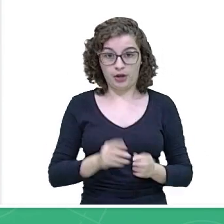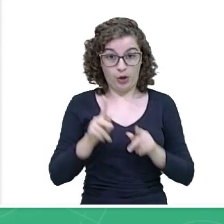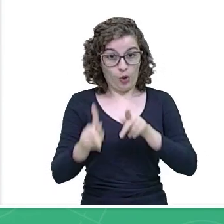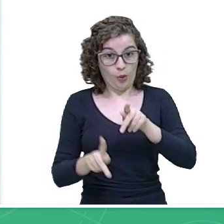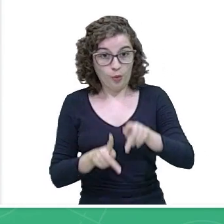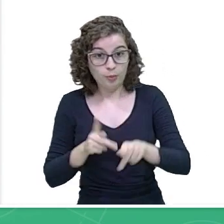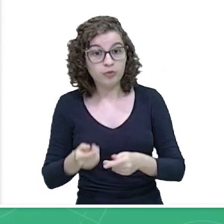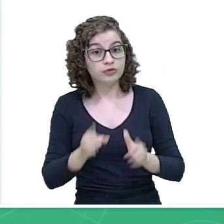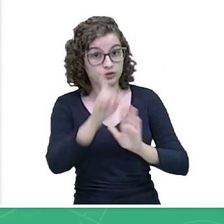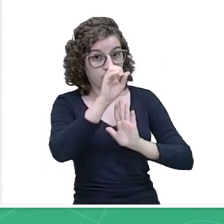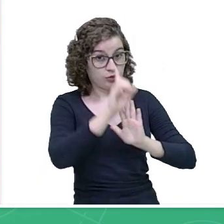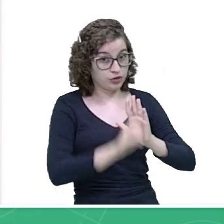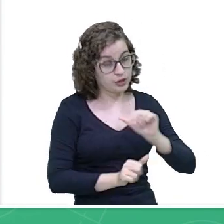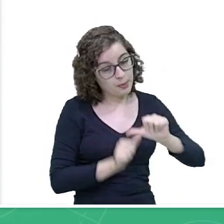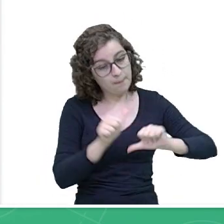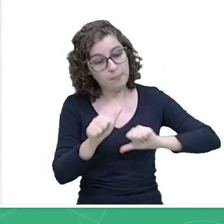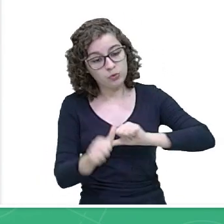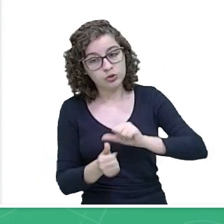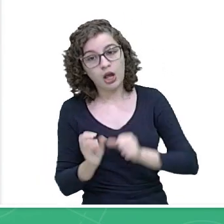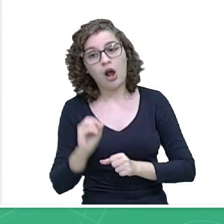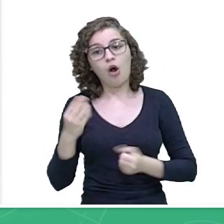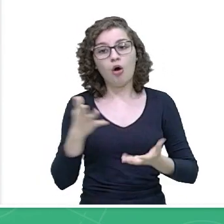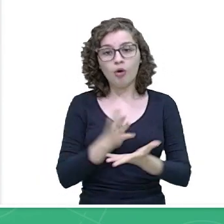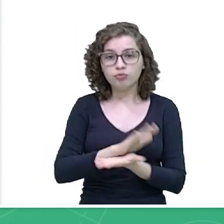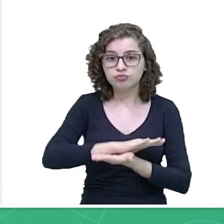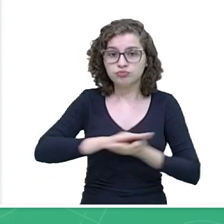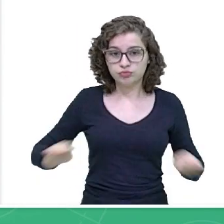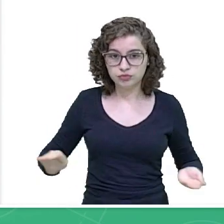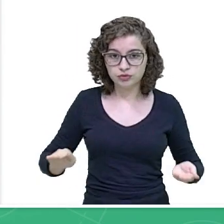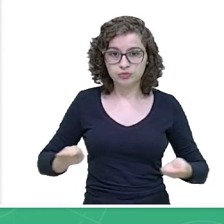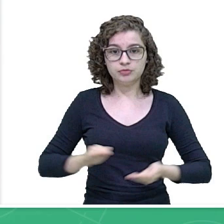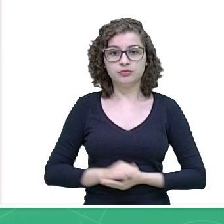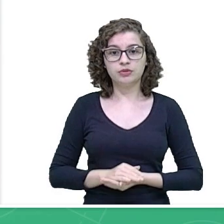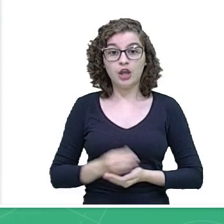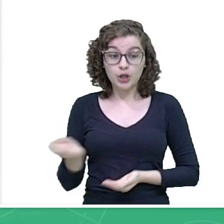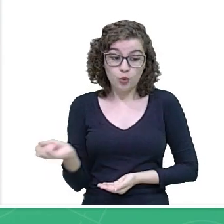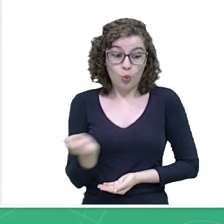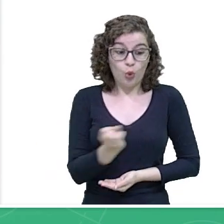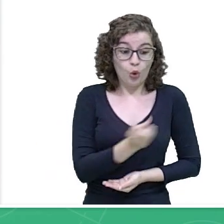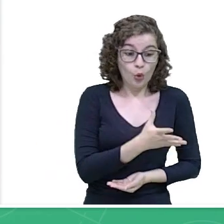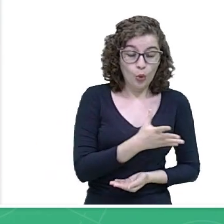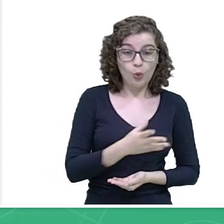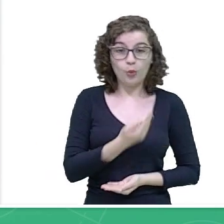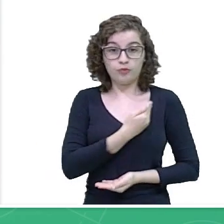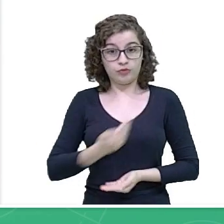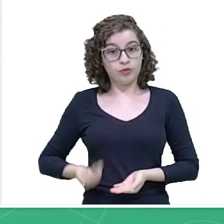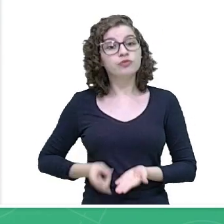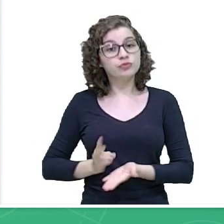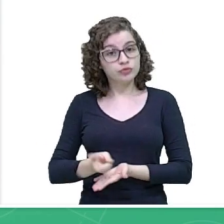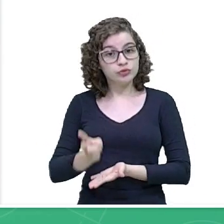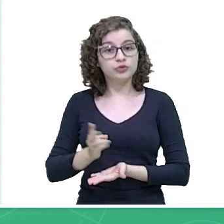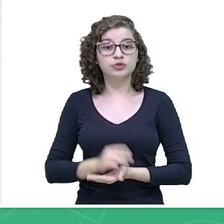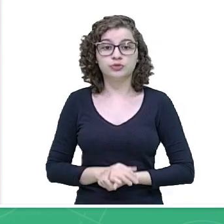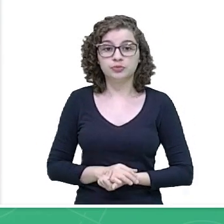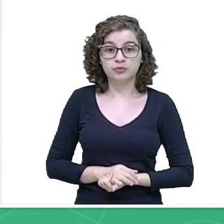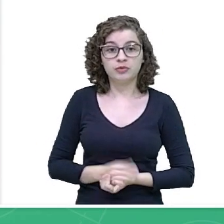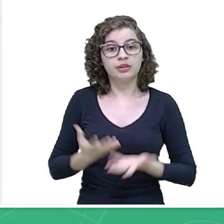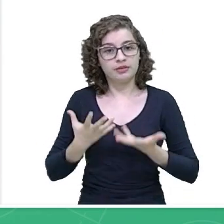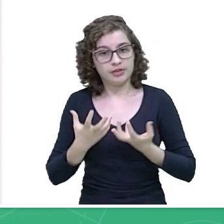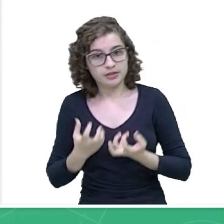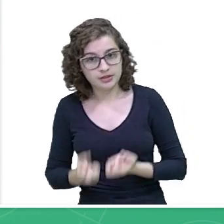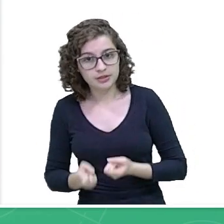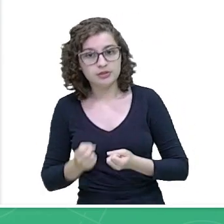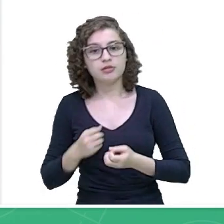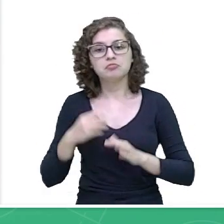direito de alterá-la ou aboli-la e instituir um novo governo, assentando seu fundamento sob